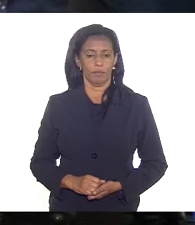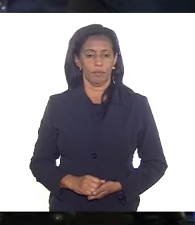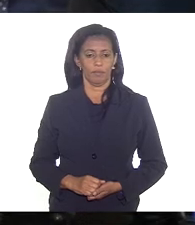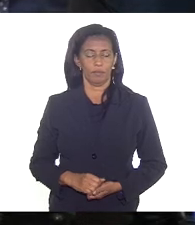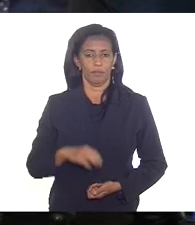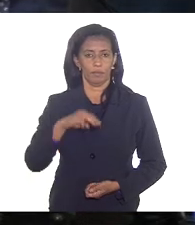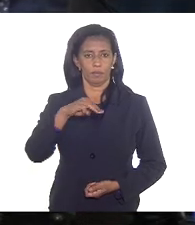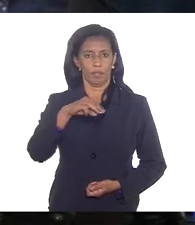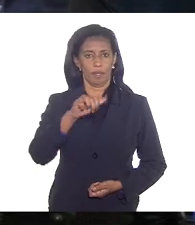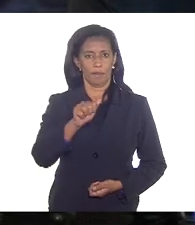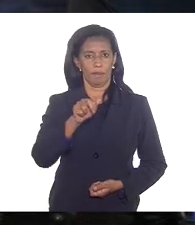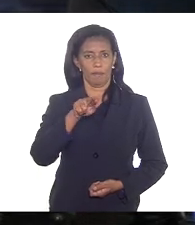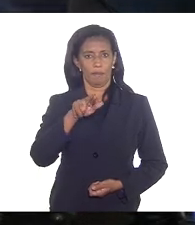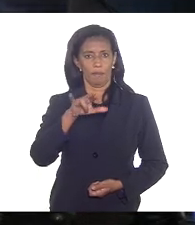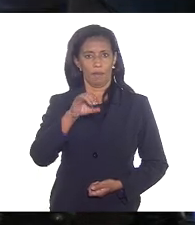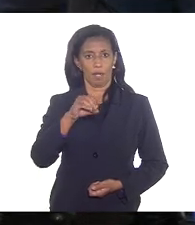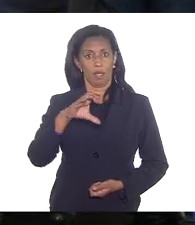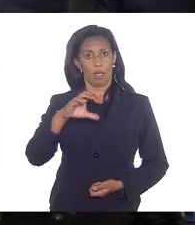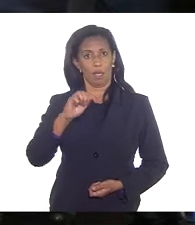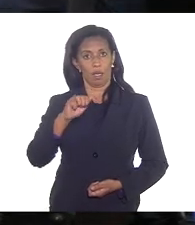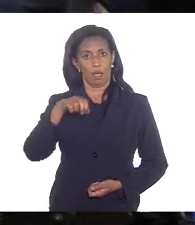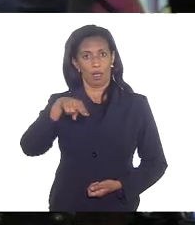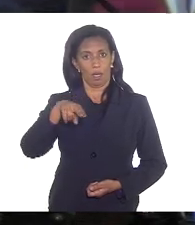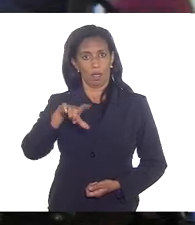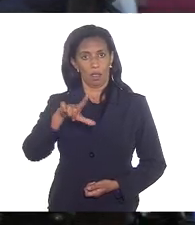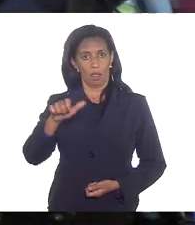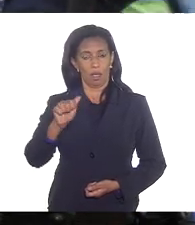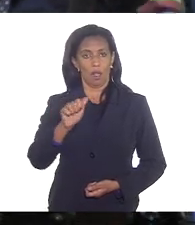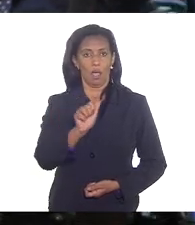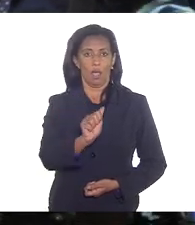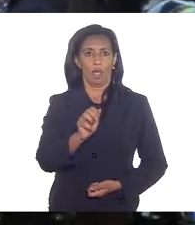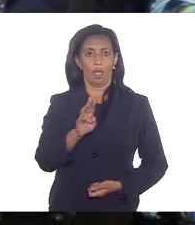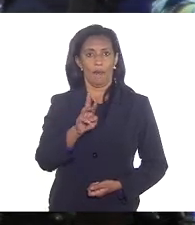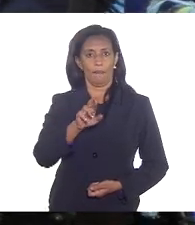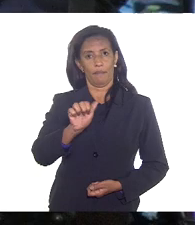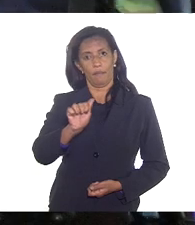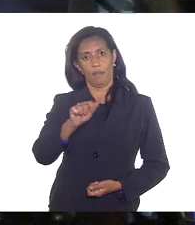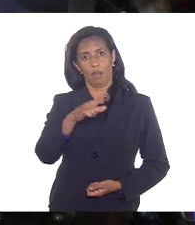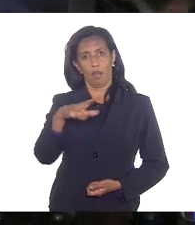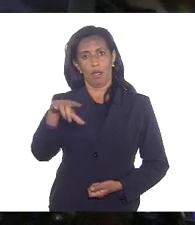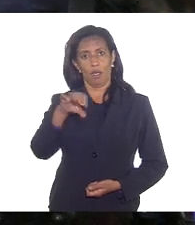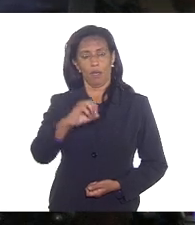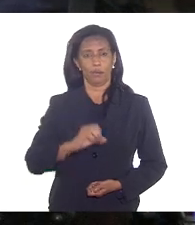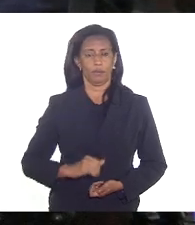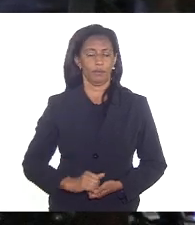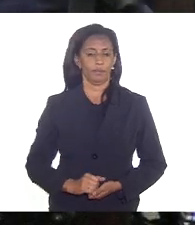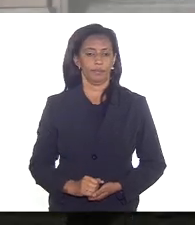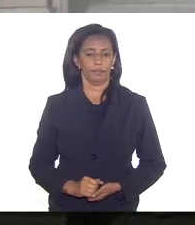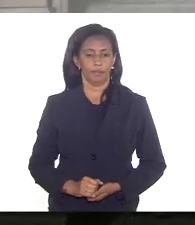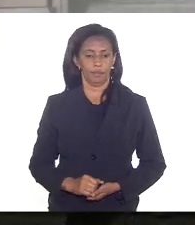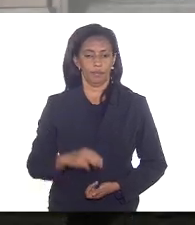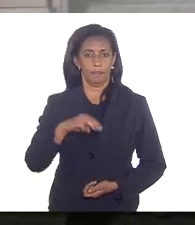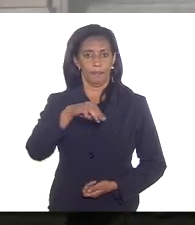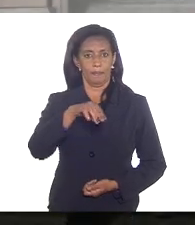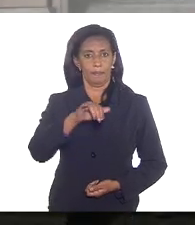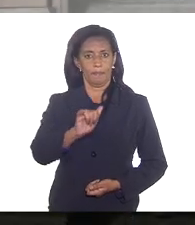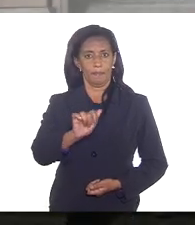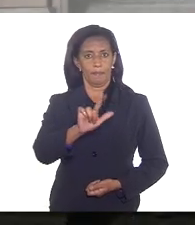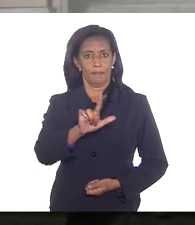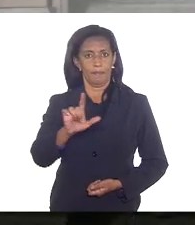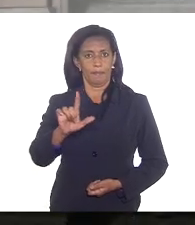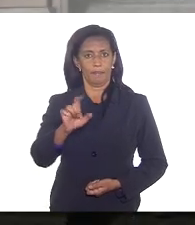Deputado Márcio canela Deputado Marcos Abrahão o resultado Marcos Abrão Deputado Marcus